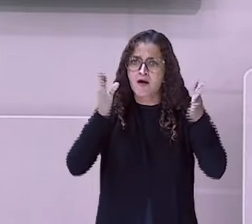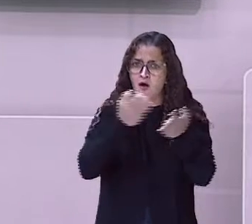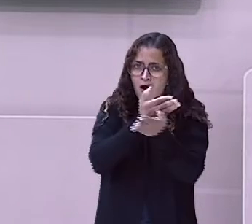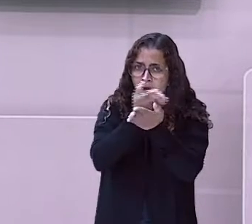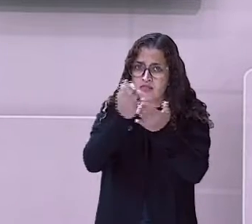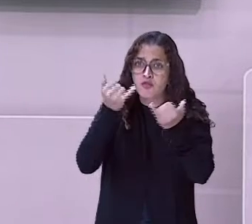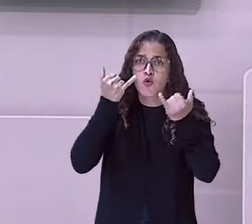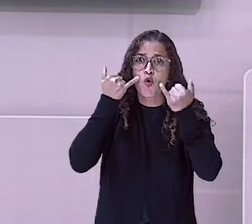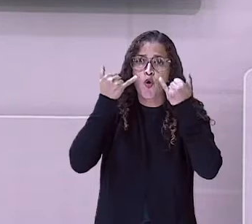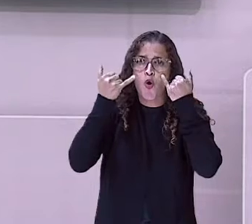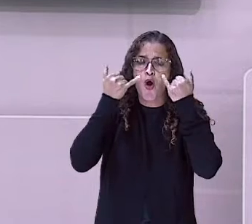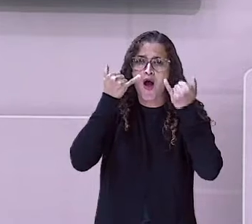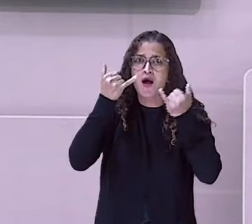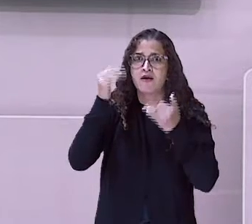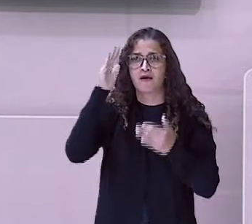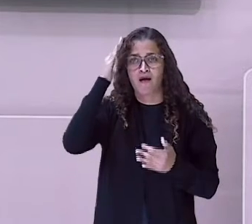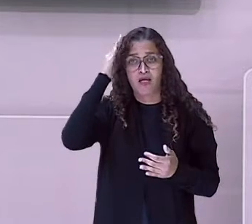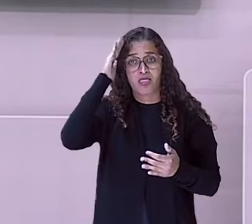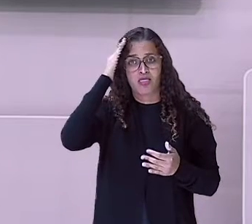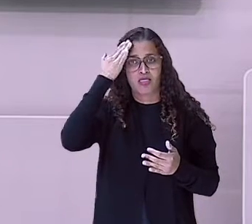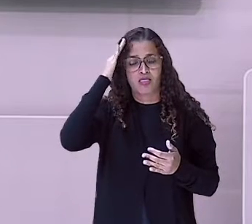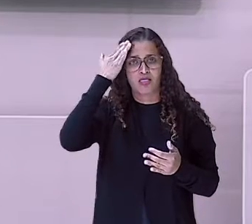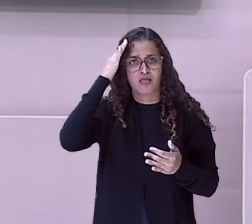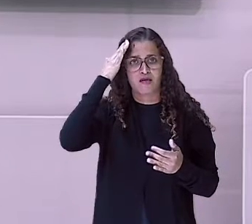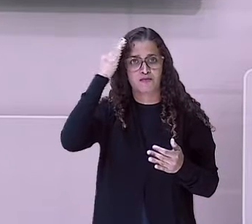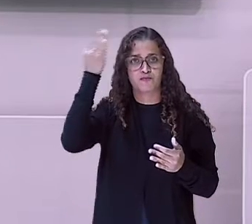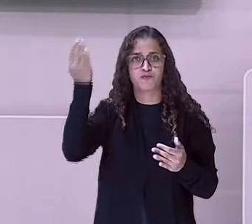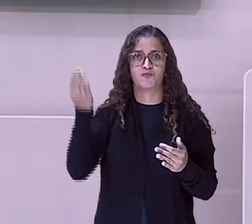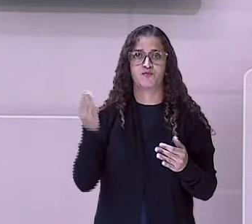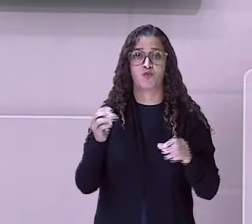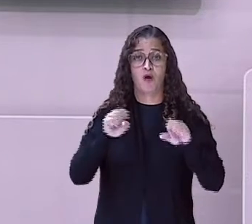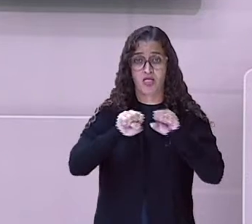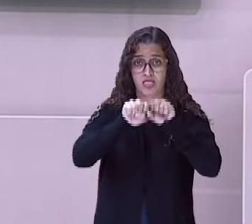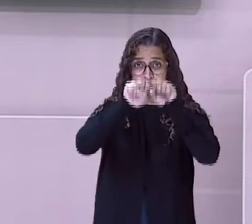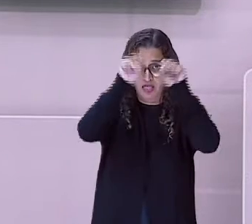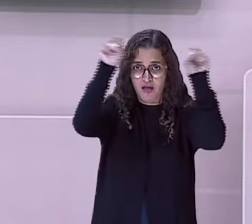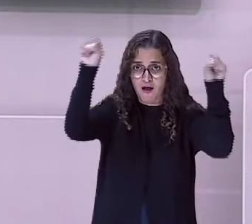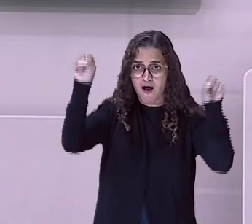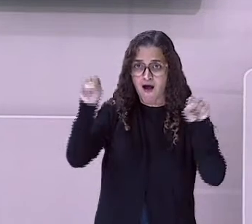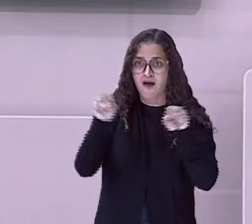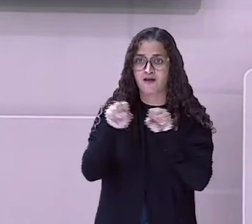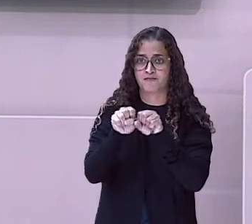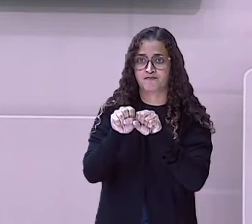informação. Apresentei para vocês a estrutura de